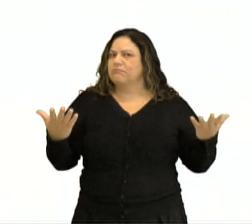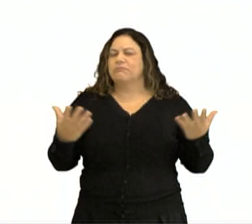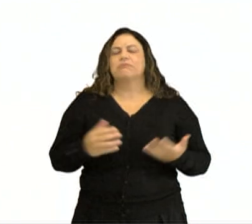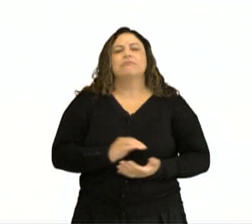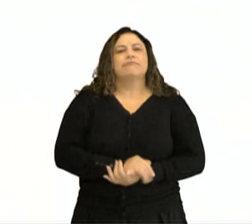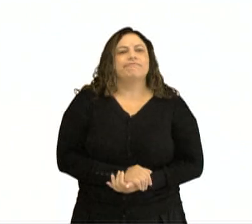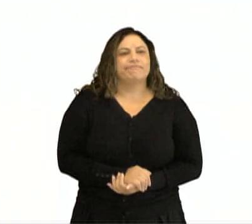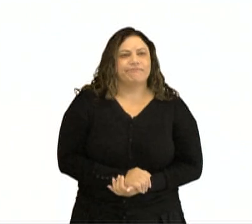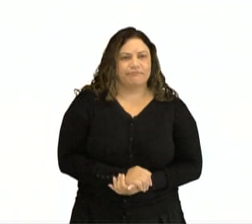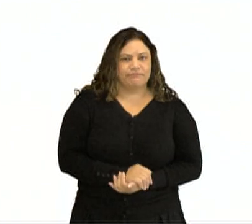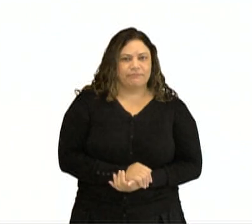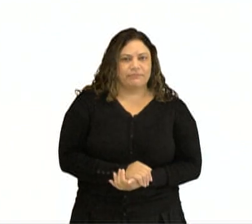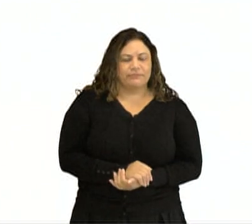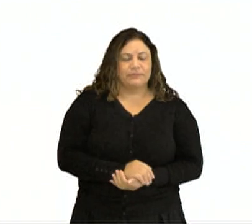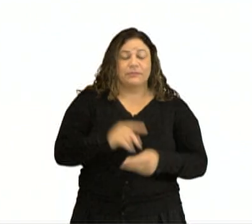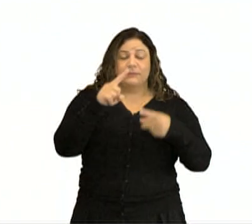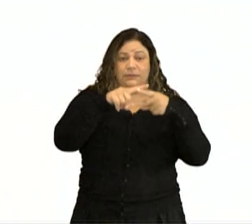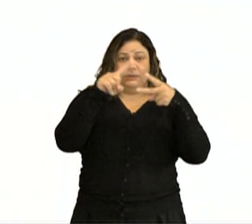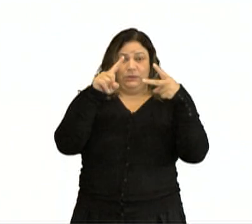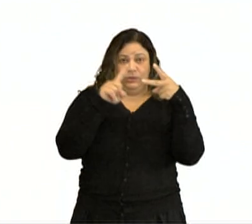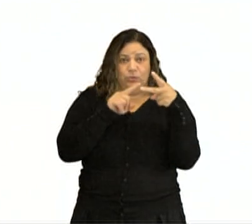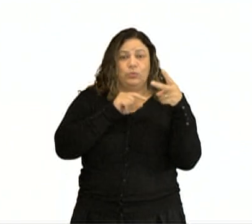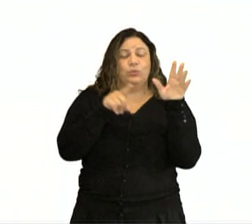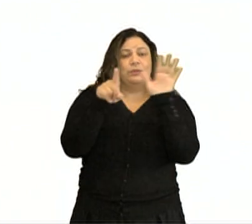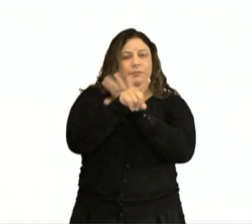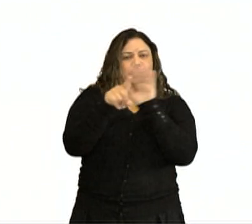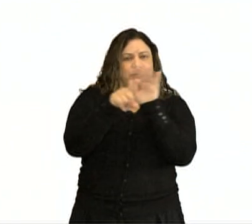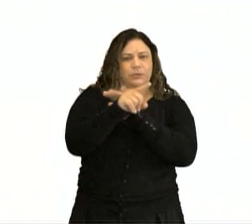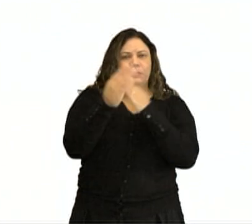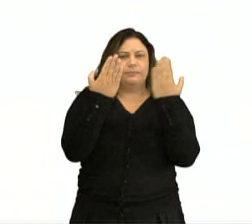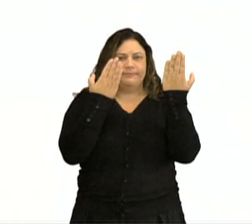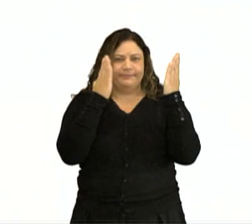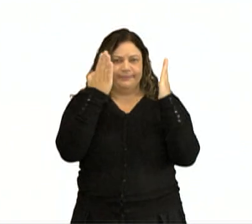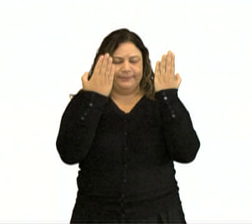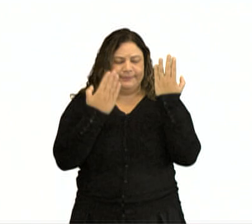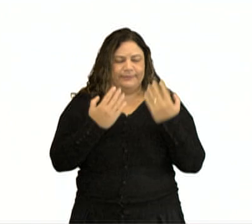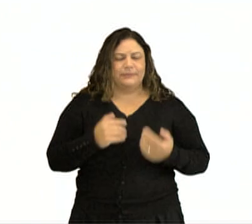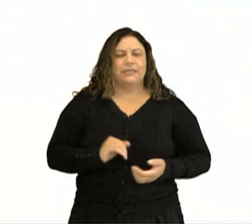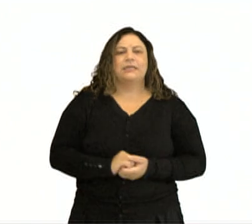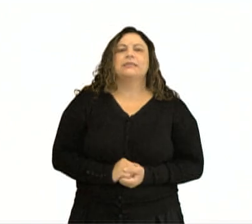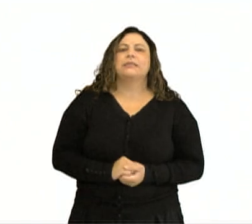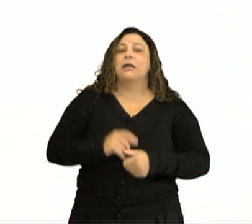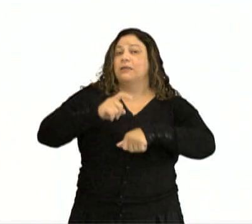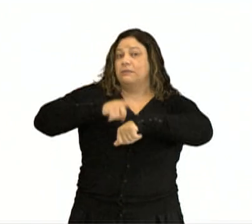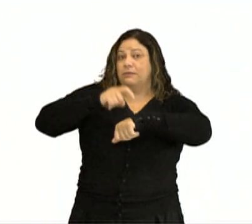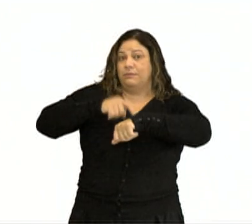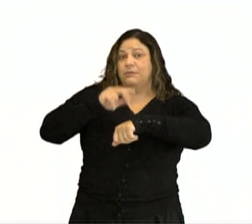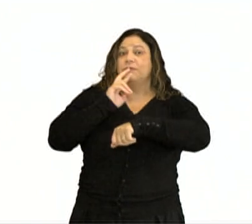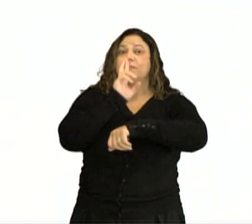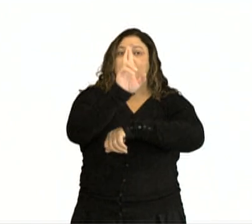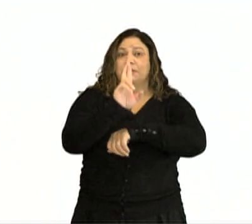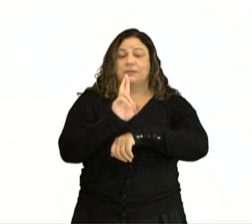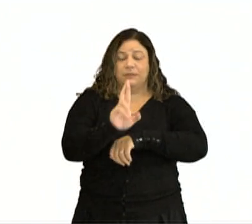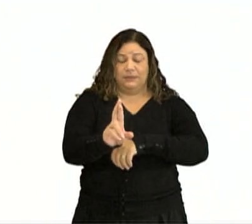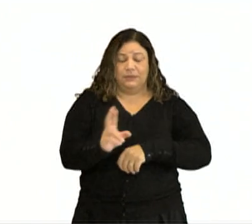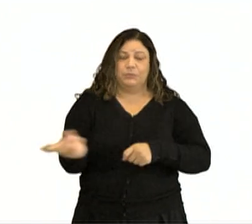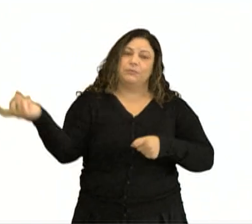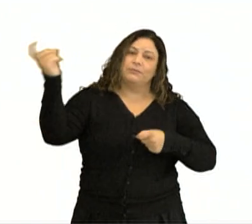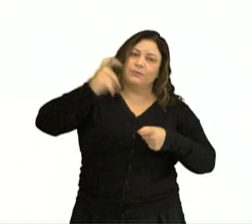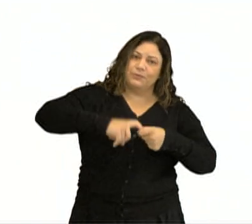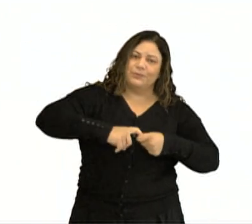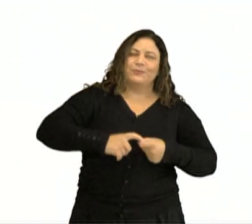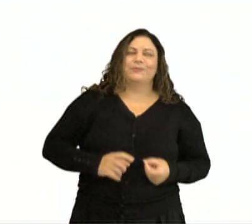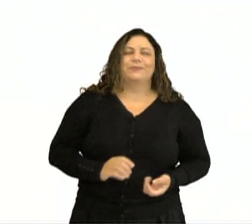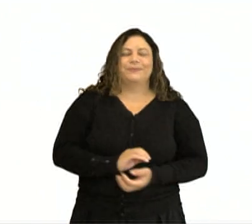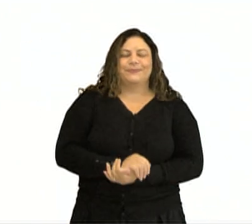trecho? Então, aqui duas perguntinhas para vocês analisarem aqui. Então, vou deixar um tempinho para vocês responderem, já volto para